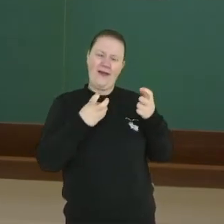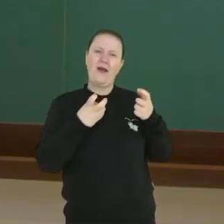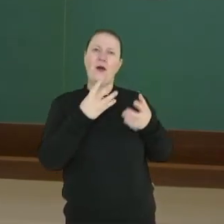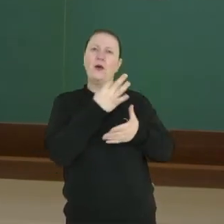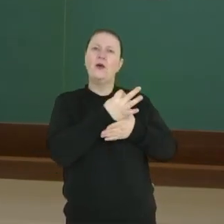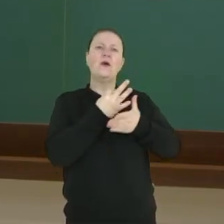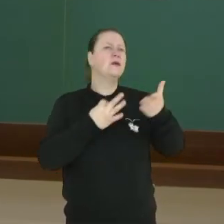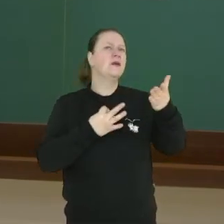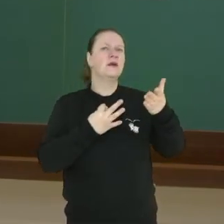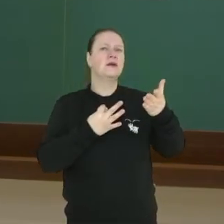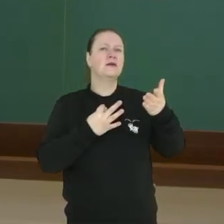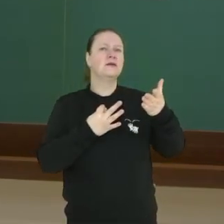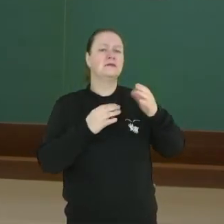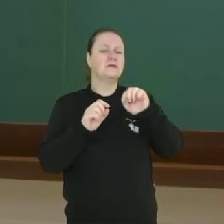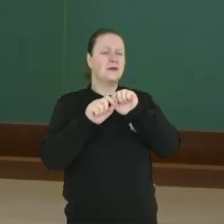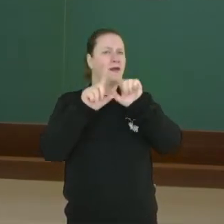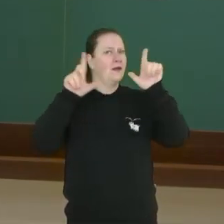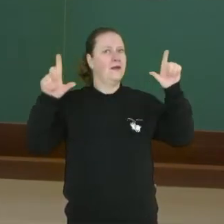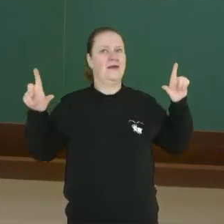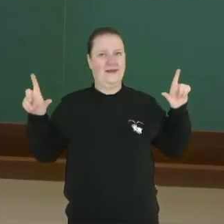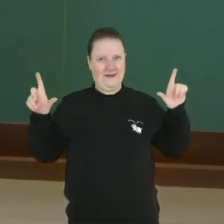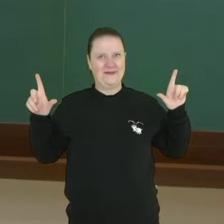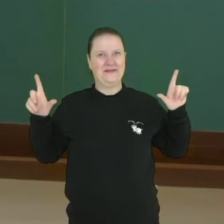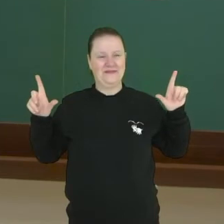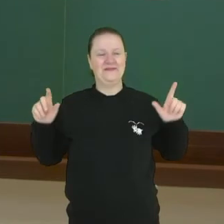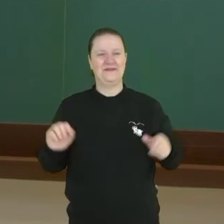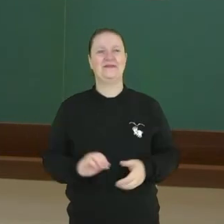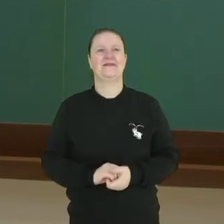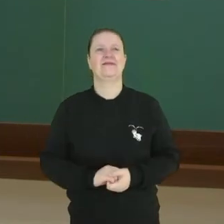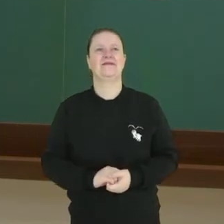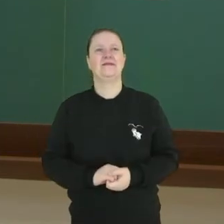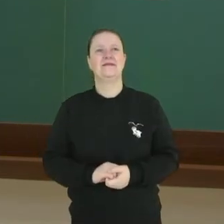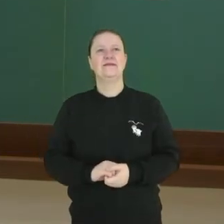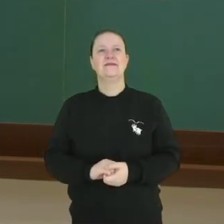o que foi comunicado. E isso que é o fundamental, beleza?